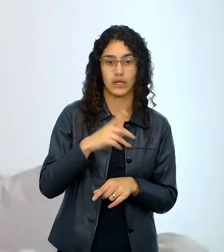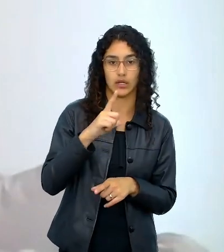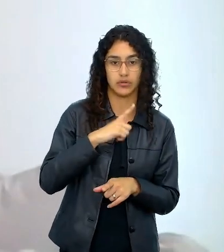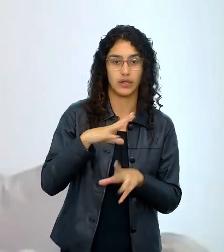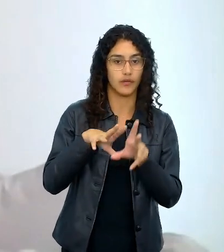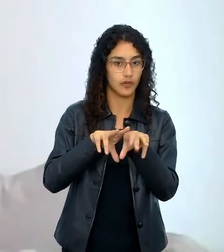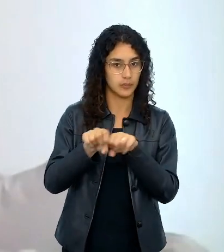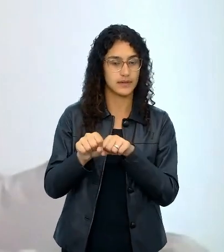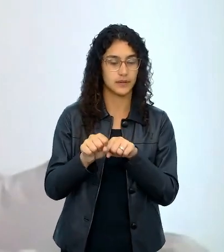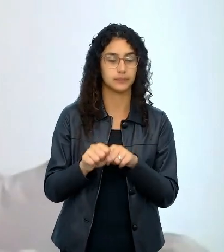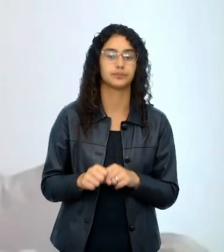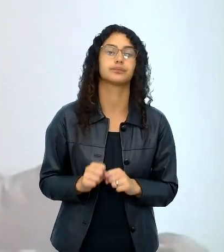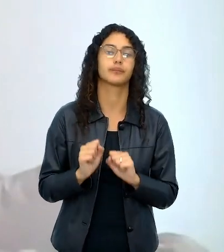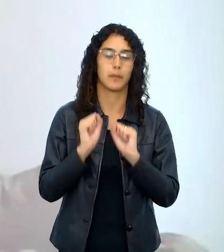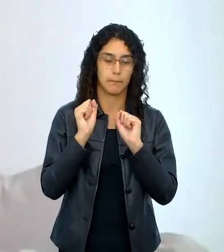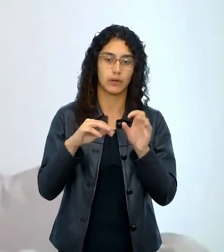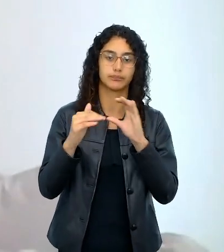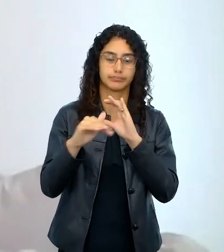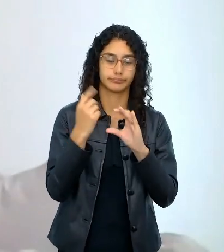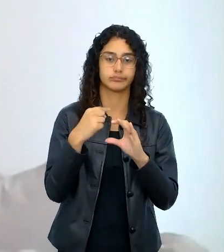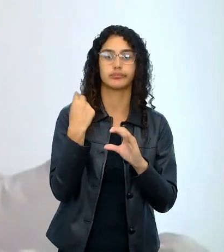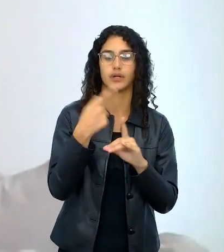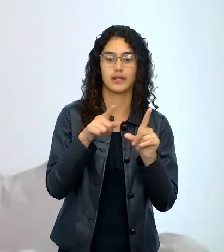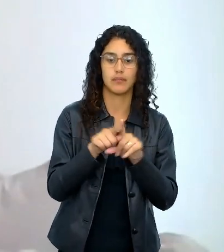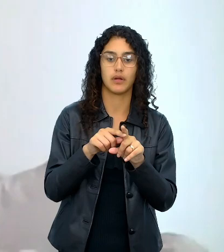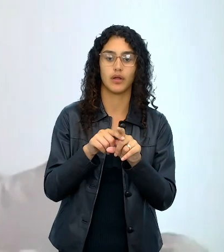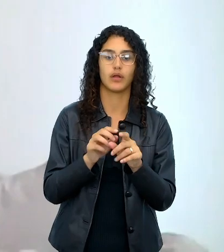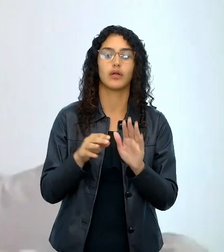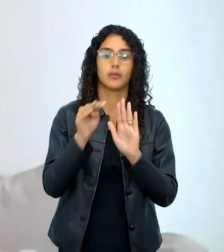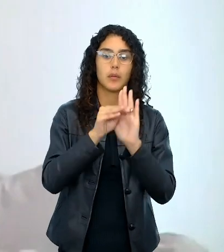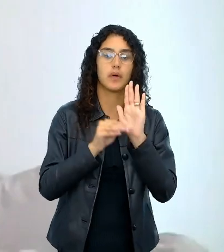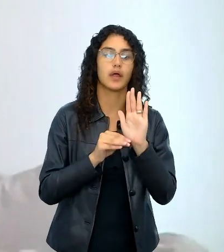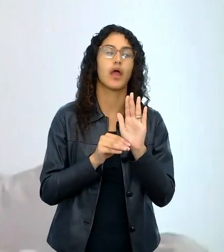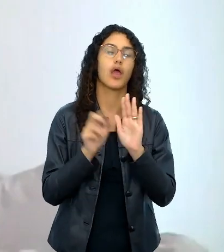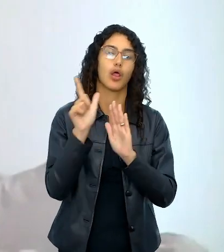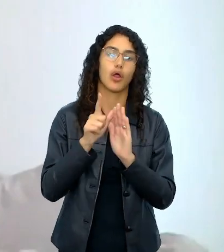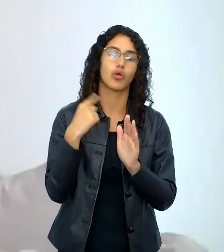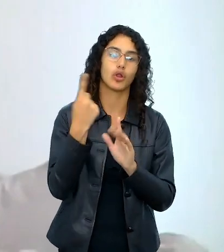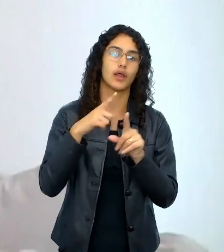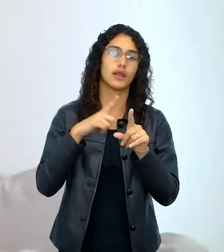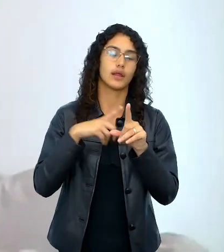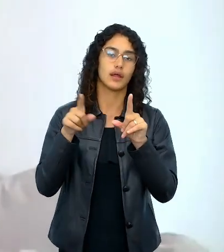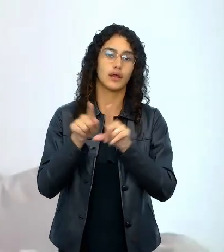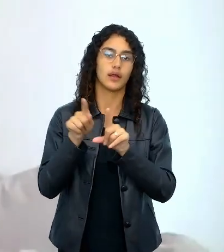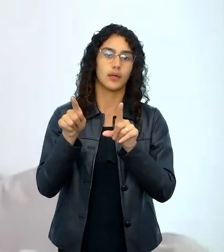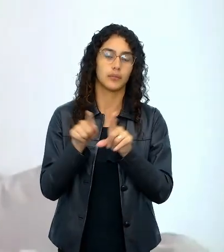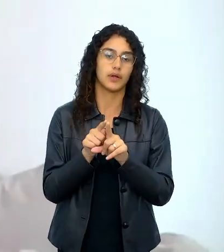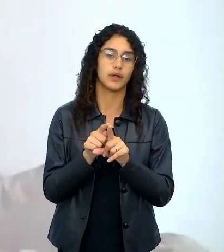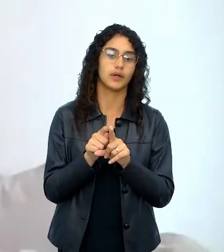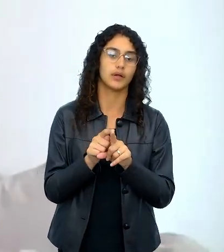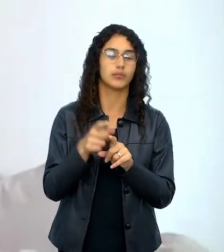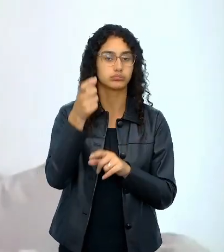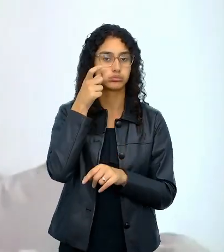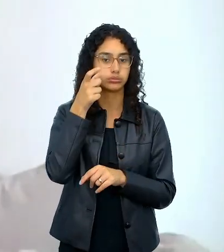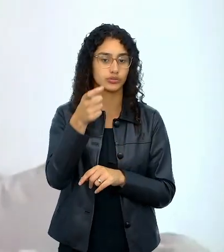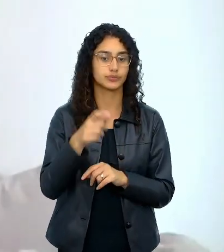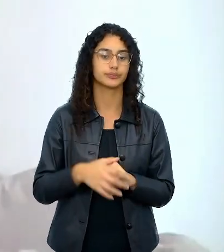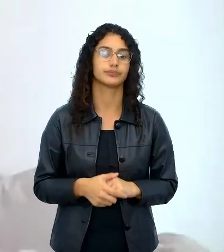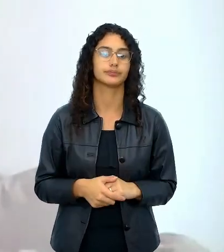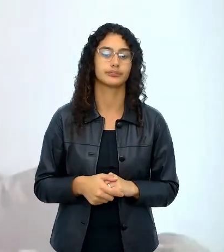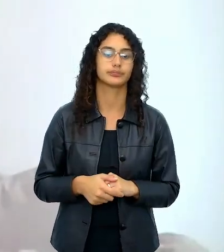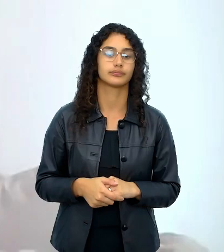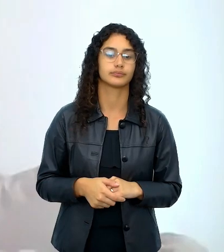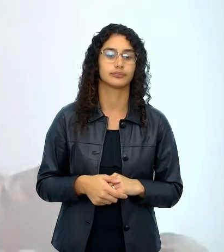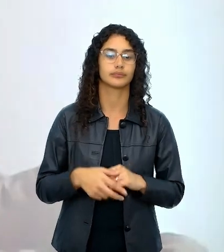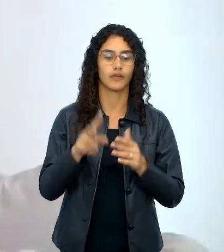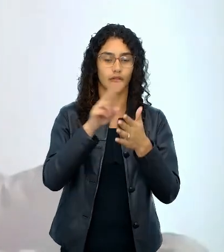uma formação sobre? Escreva para a gente lá no nosso formulário, que certamente a gente vai assistir não, né? Eu estou